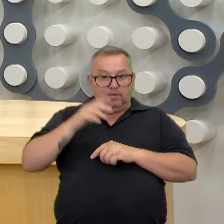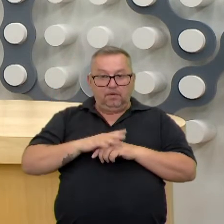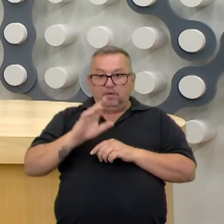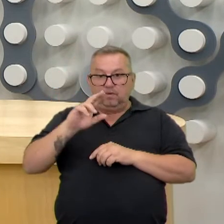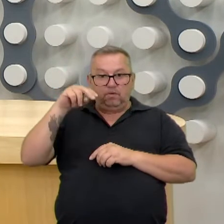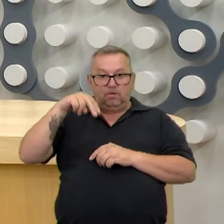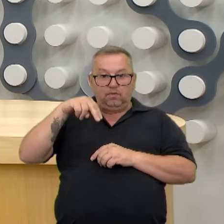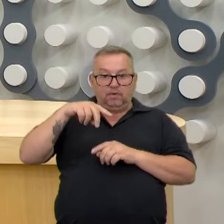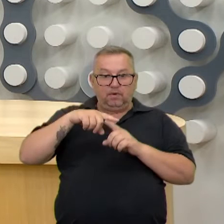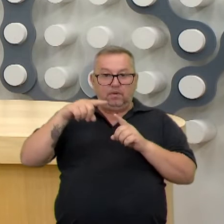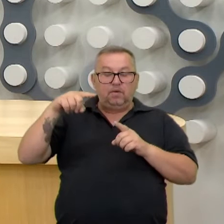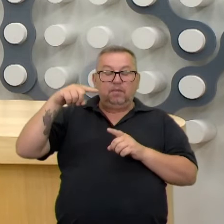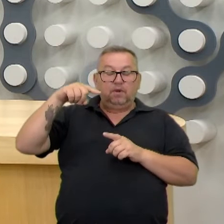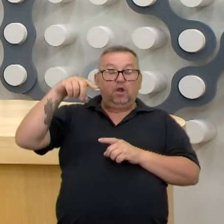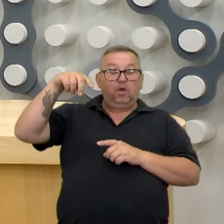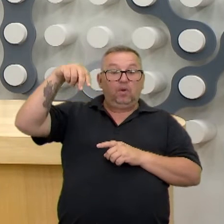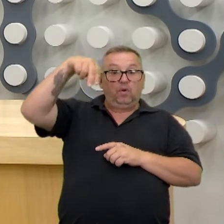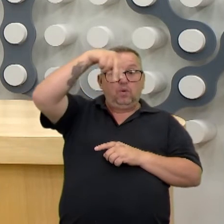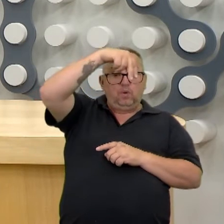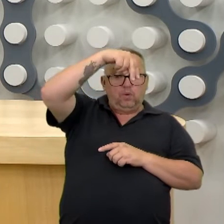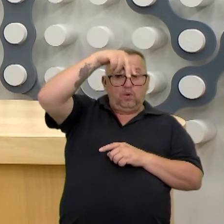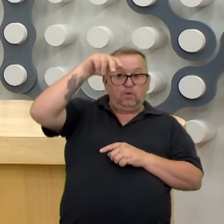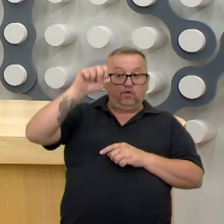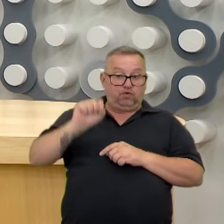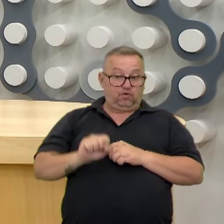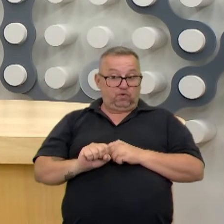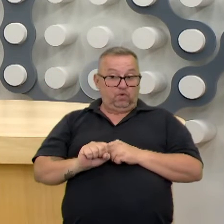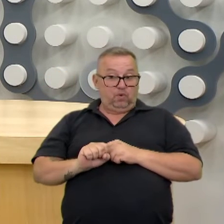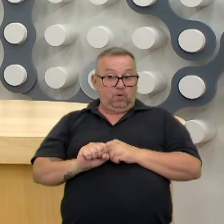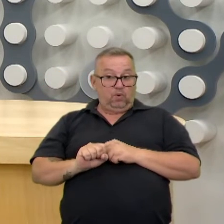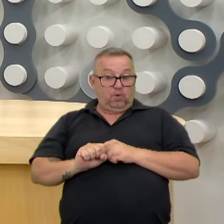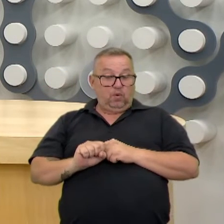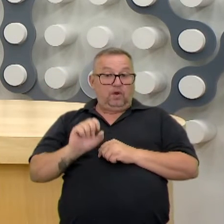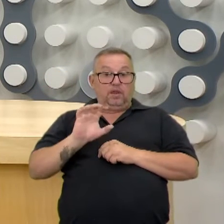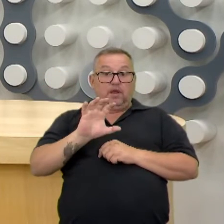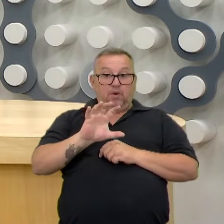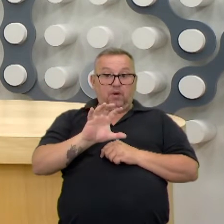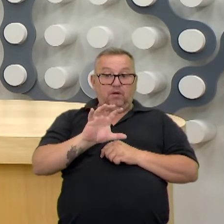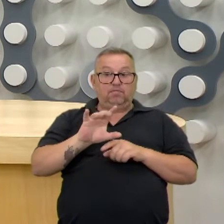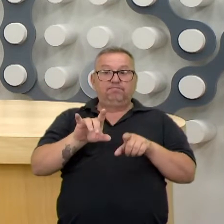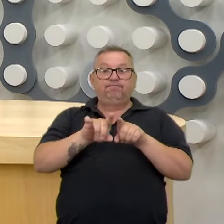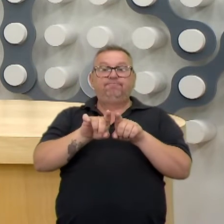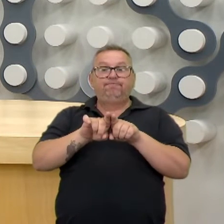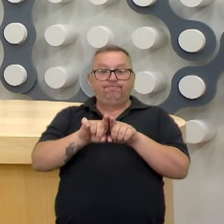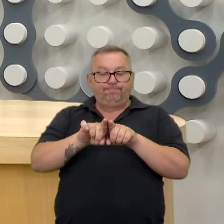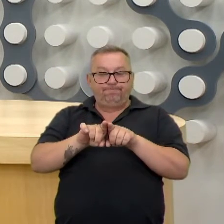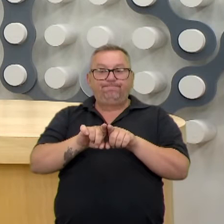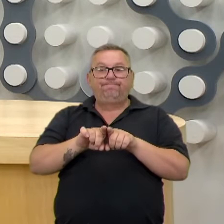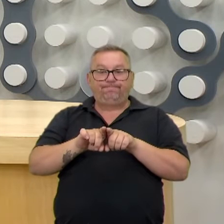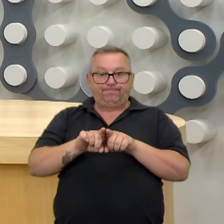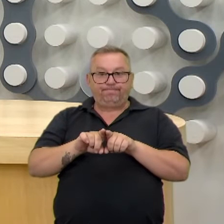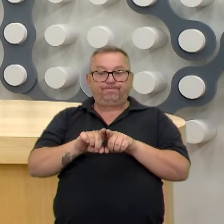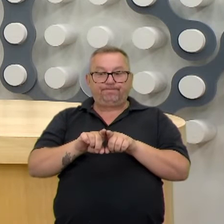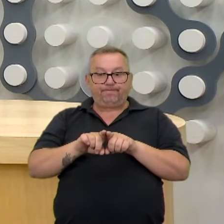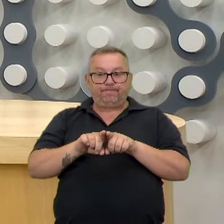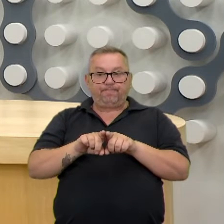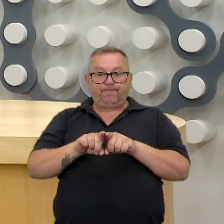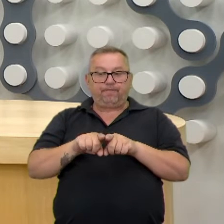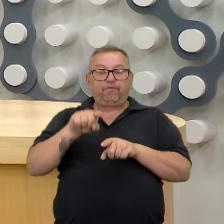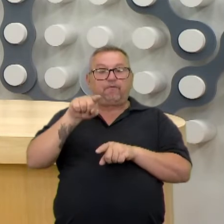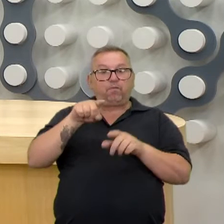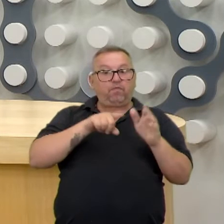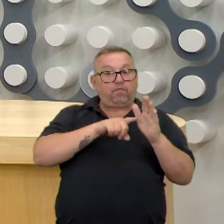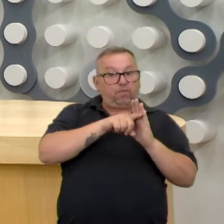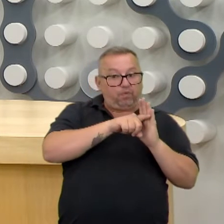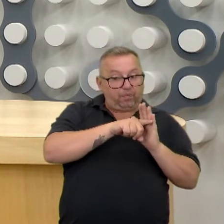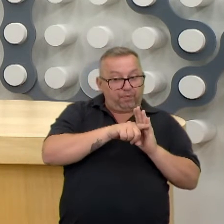Nordeste, no Norte, no Sul tem outros costumes, né, no Centro-Oeste a mesma coisa. Então, é através dessas